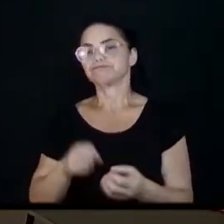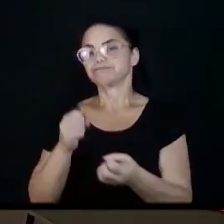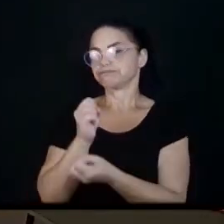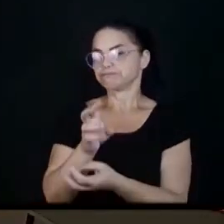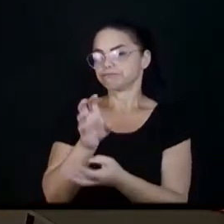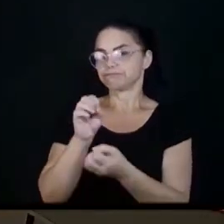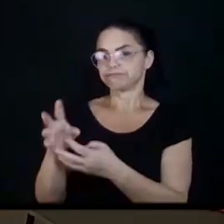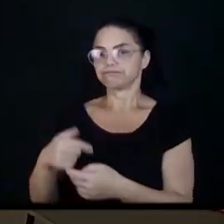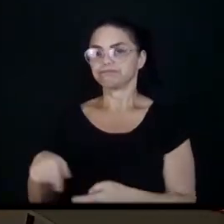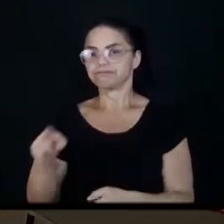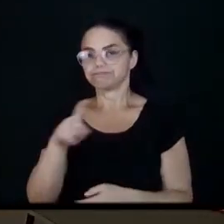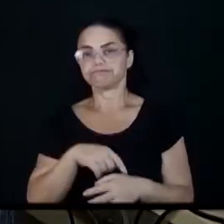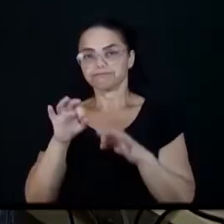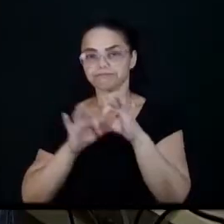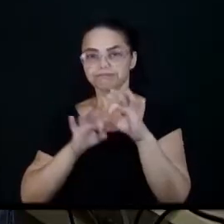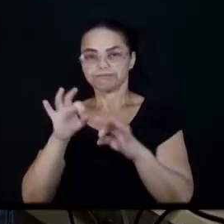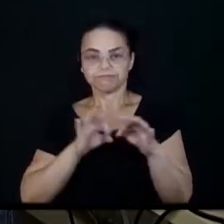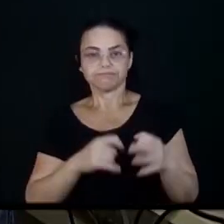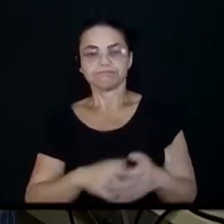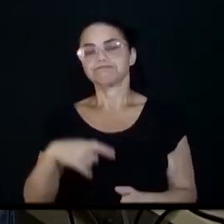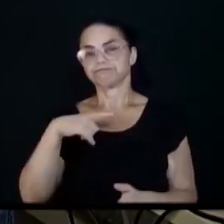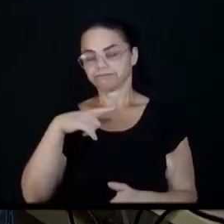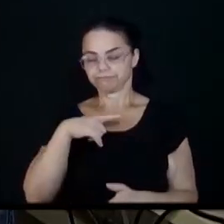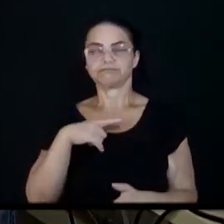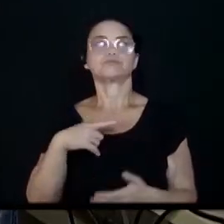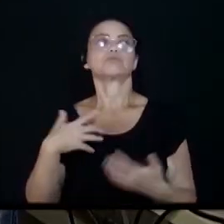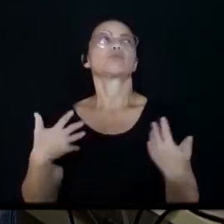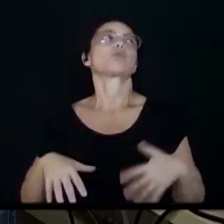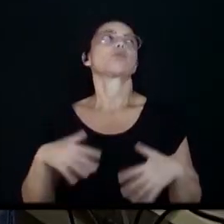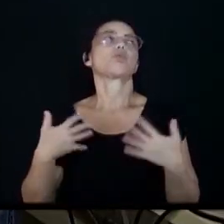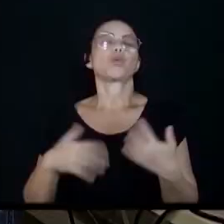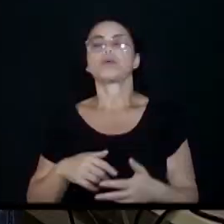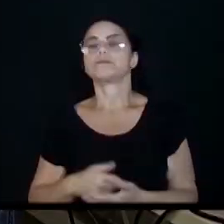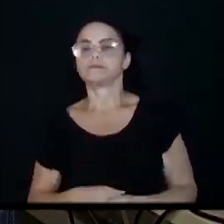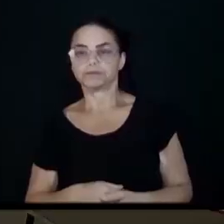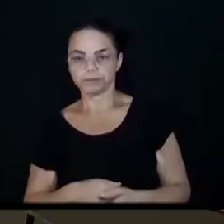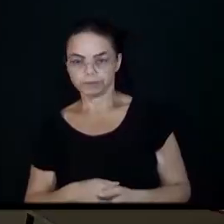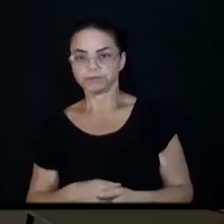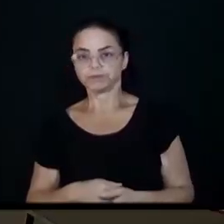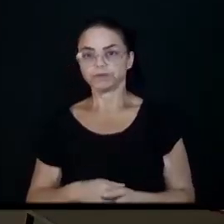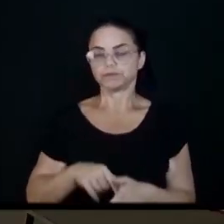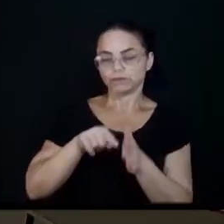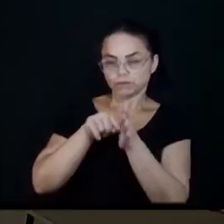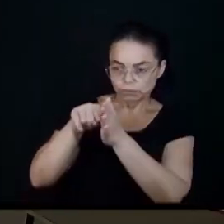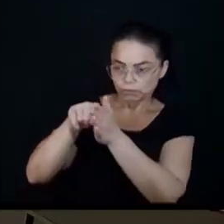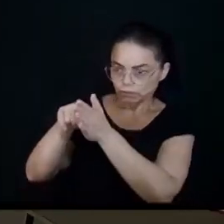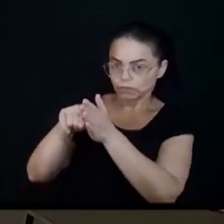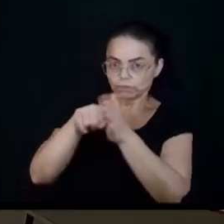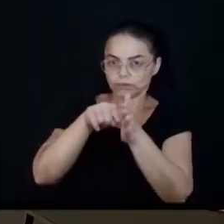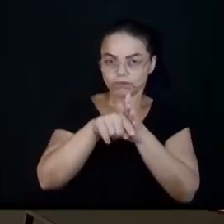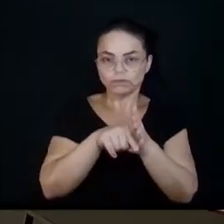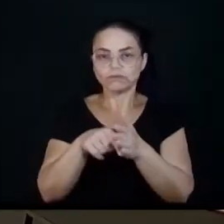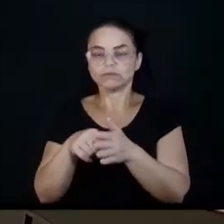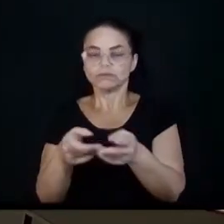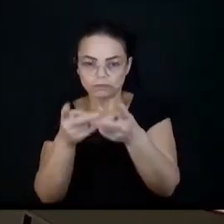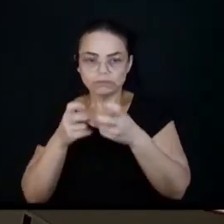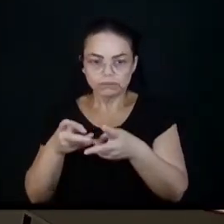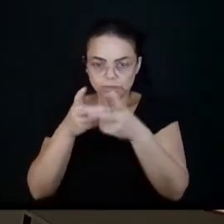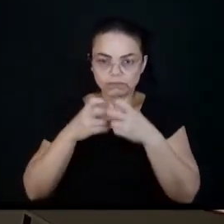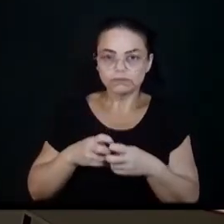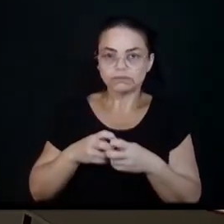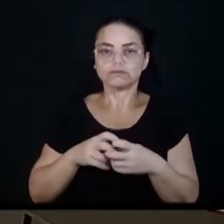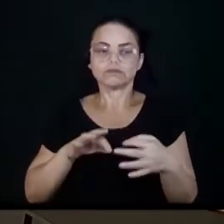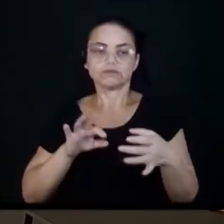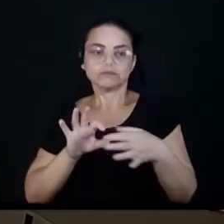planejando, exige um pouco mais de pesquisa, de buscar coisas, né, que estão relacionadas, que